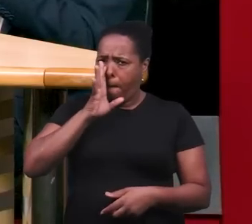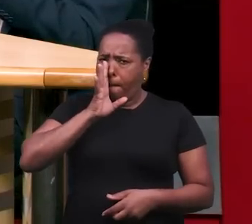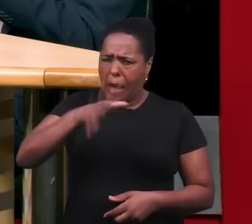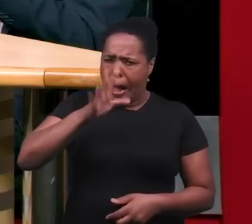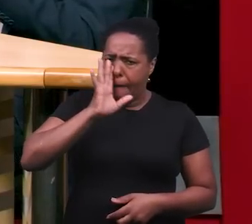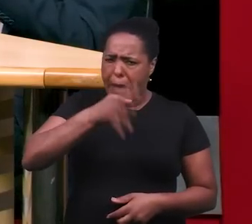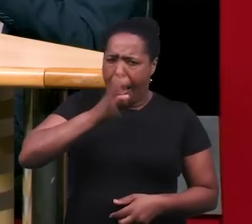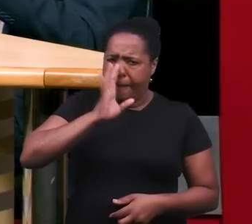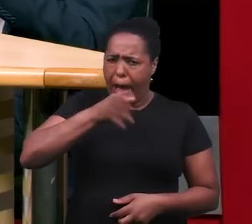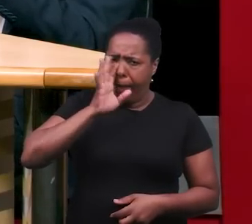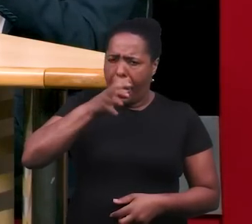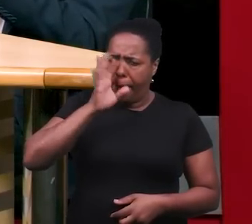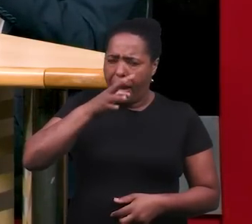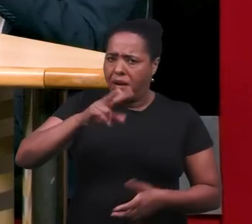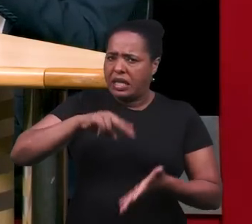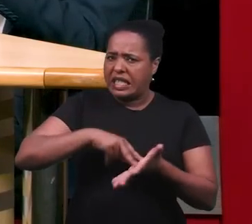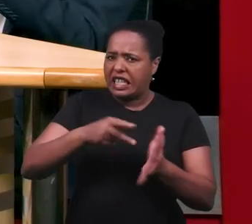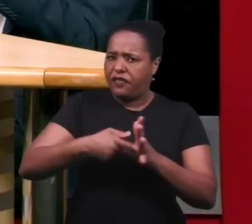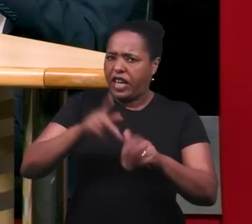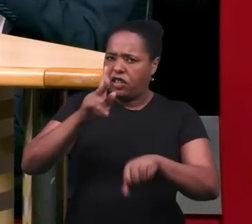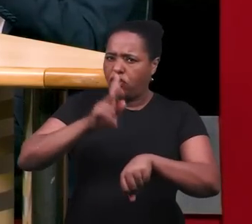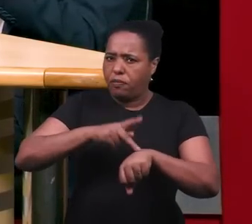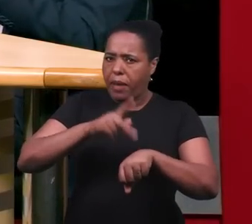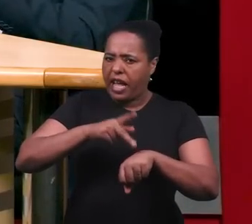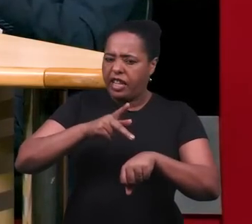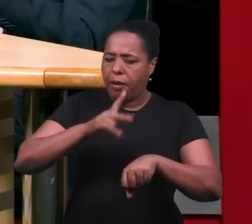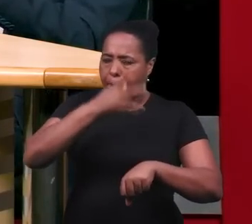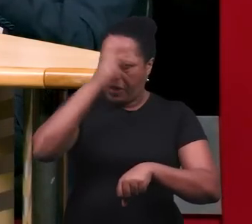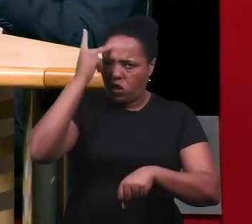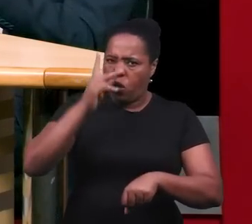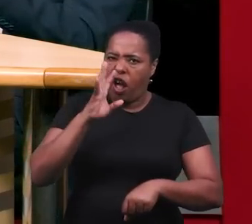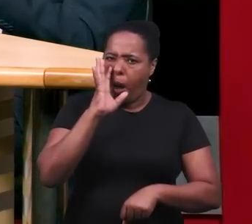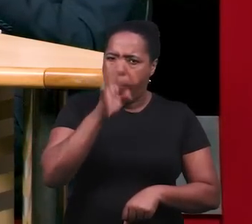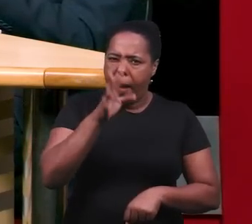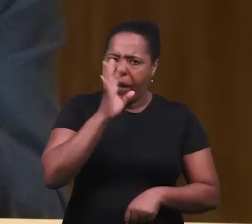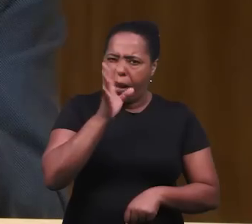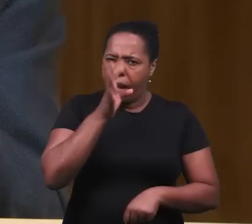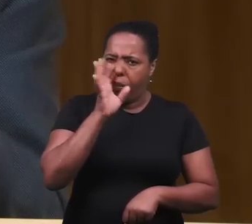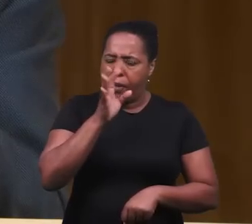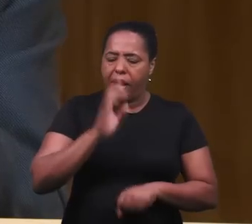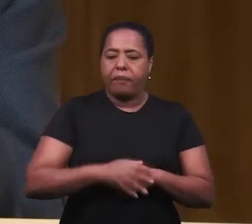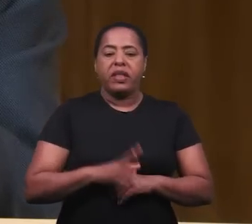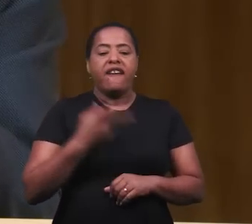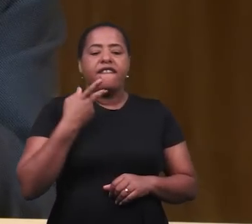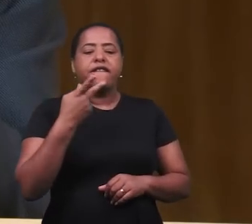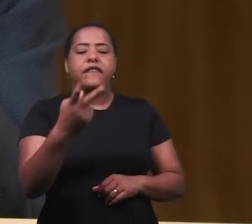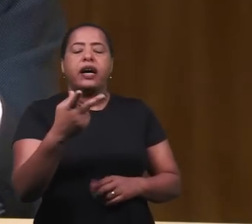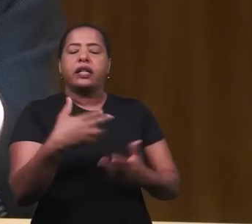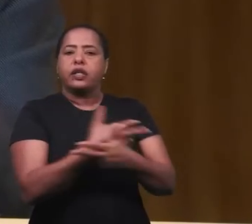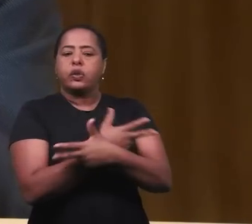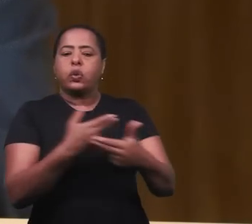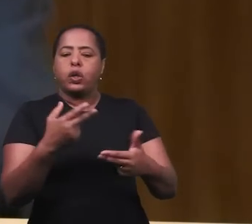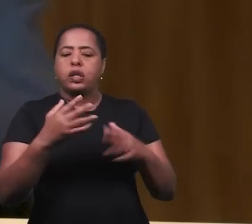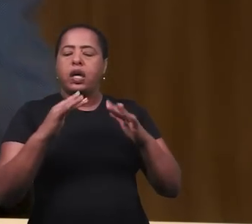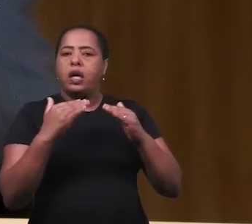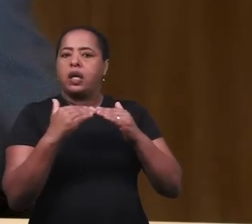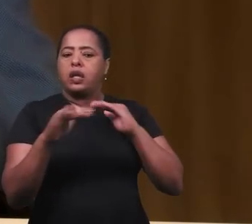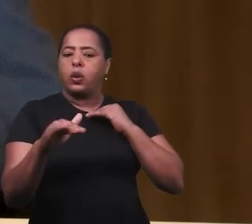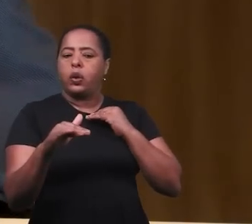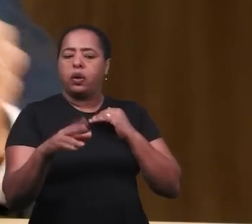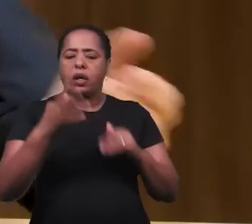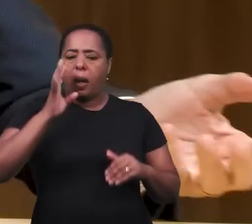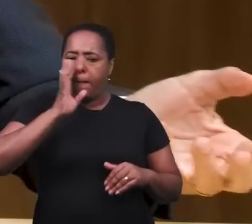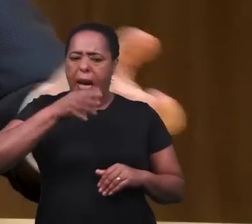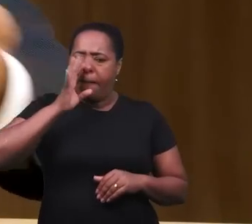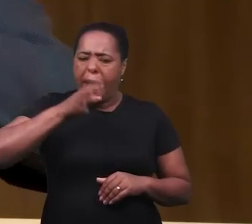É da natureza humana gostar de apedrejar as pessoas. Isso hoje na internet hoje é... Alguém falou uma coisa que